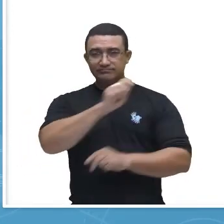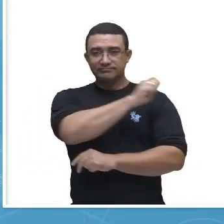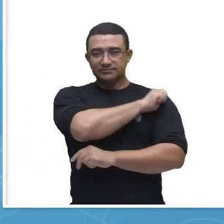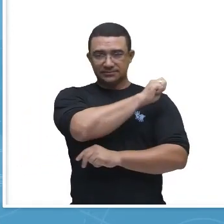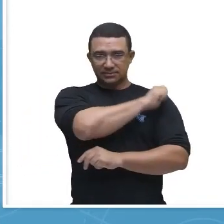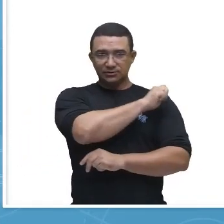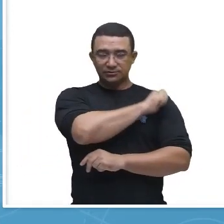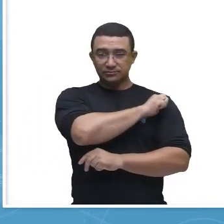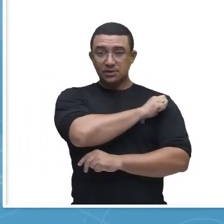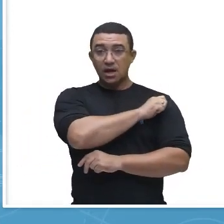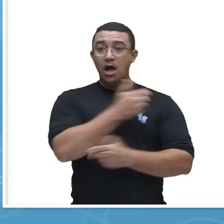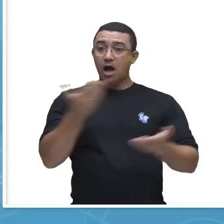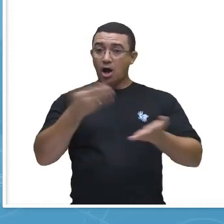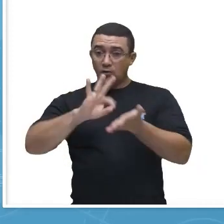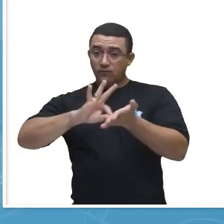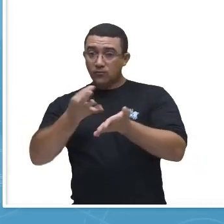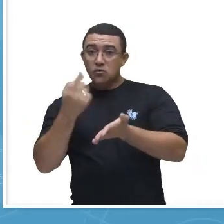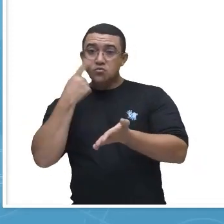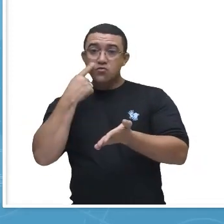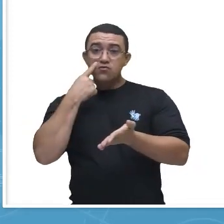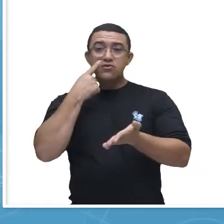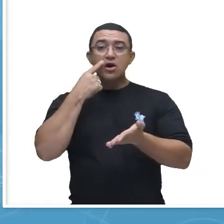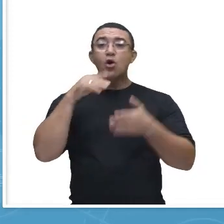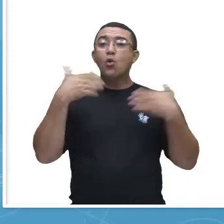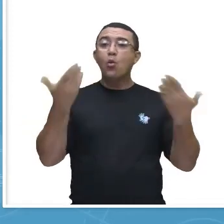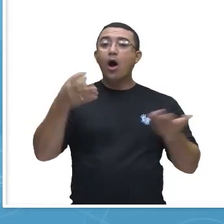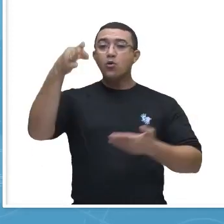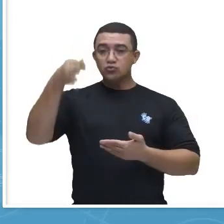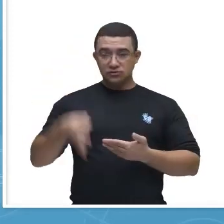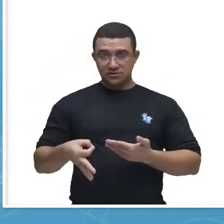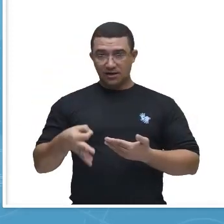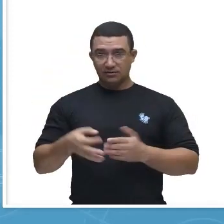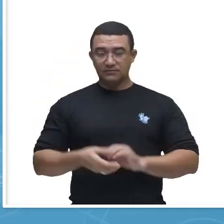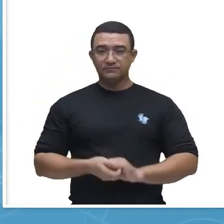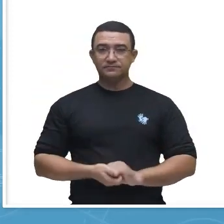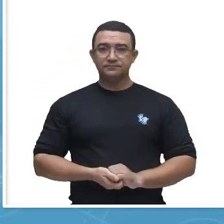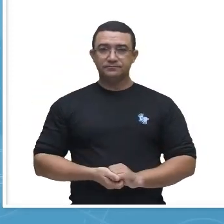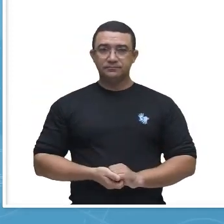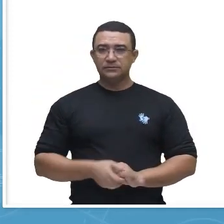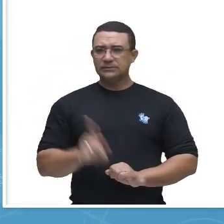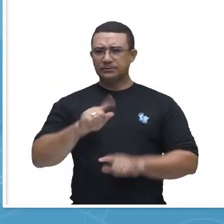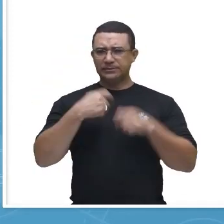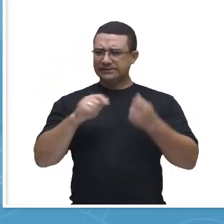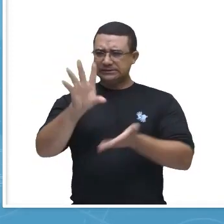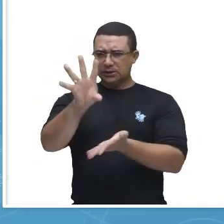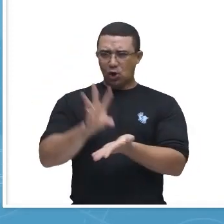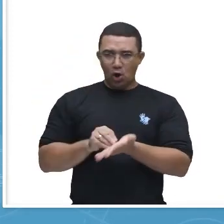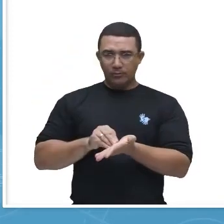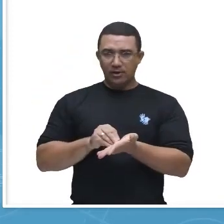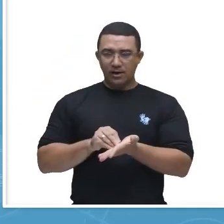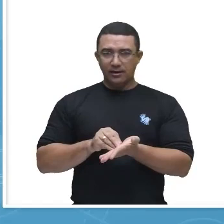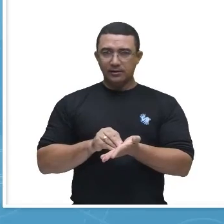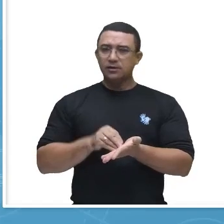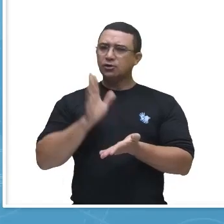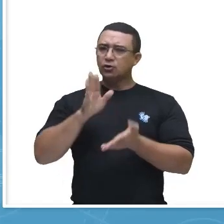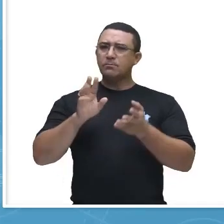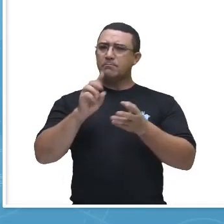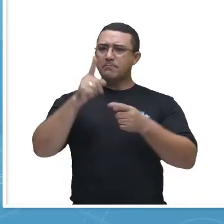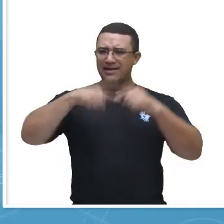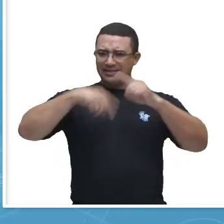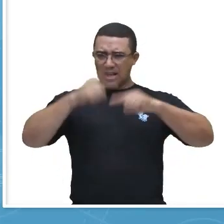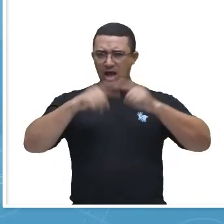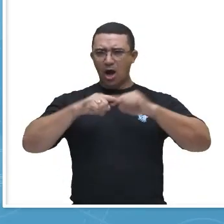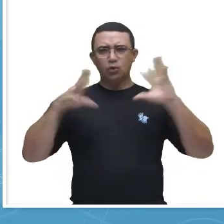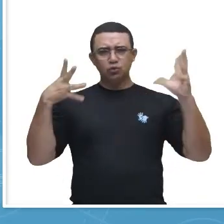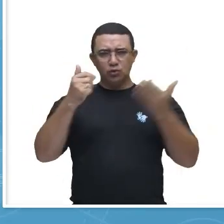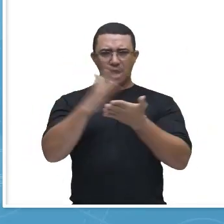a gente vai verificar agora quem acertou e quem precisa ajustar. Não precisa copiar, lembrando, tá? A gente tem tudo isso aí no